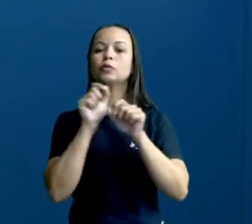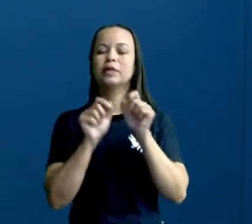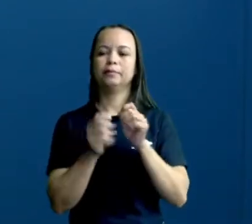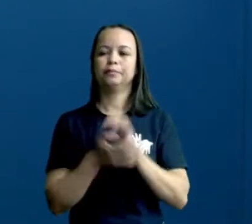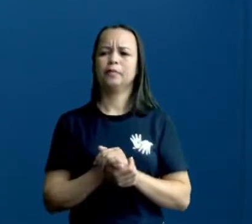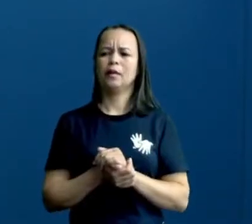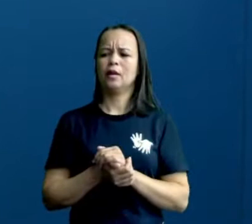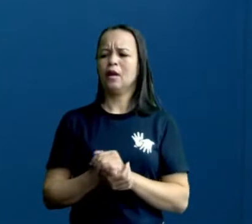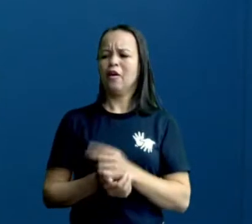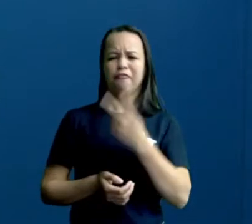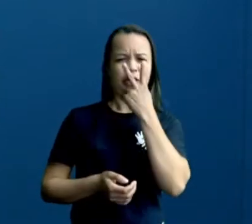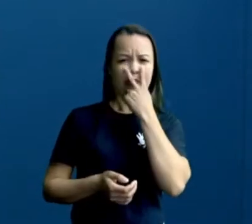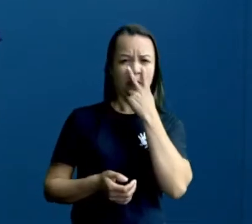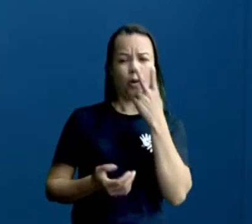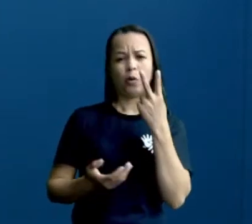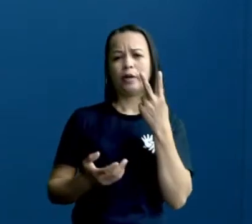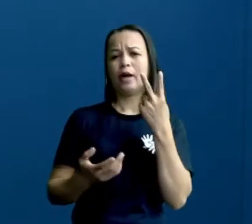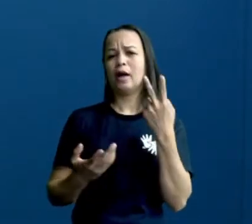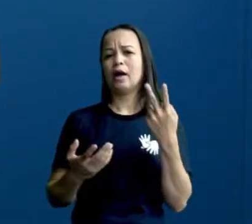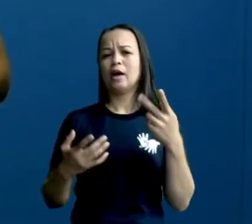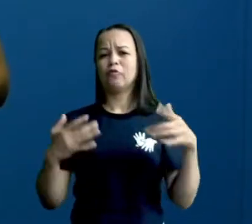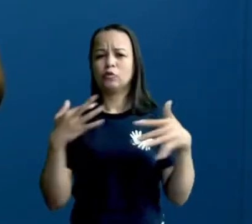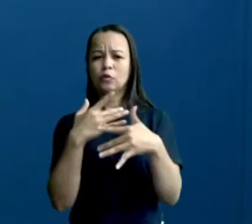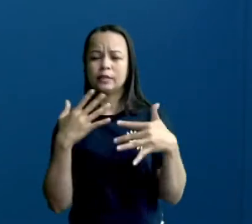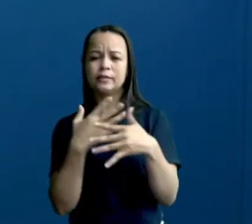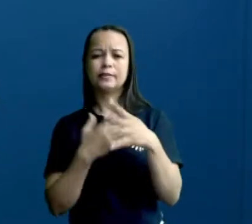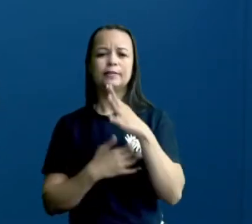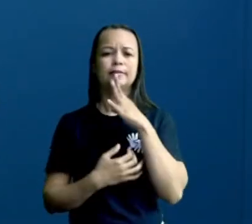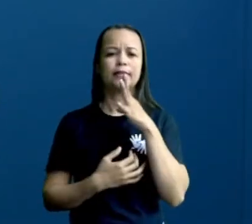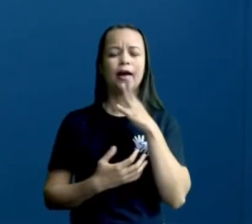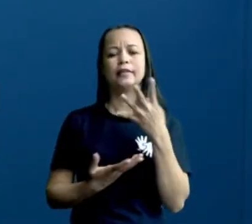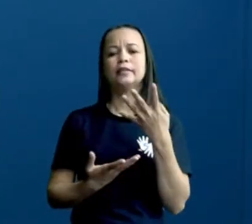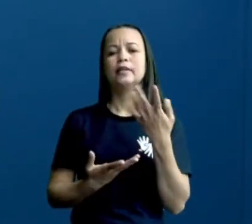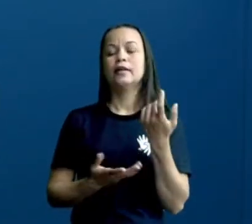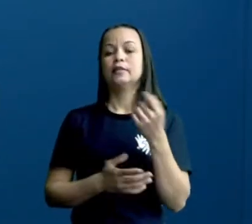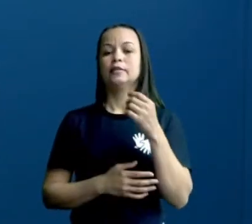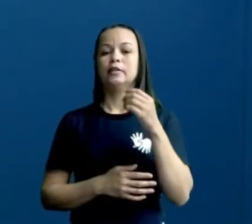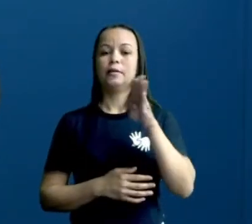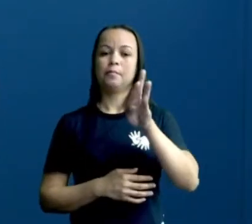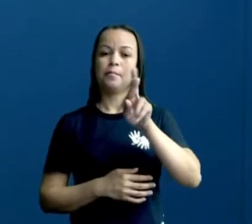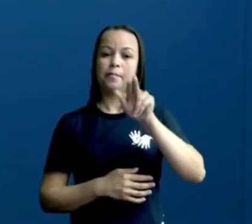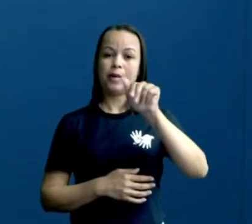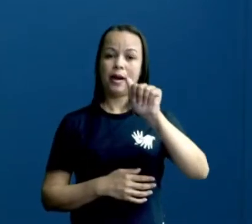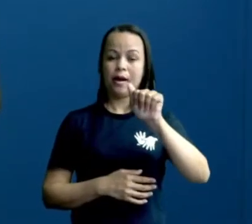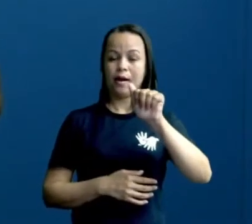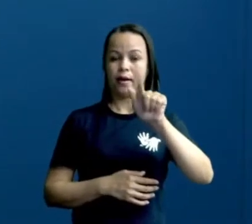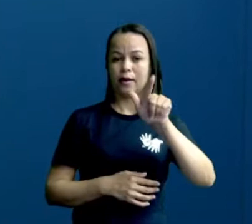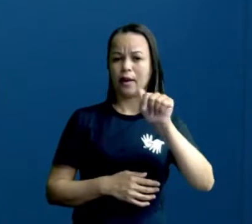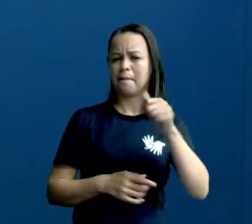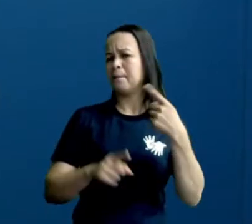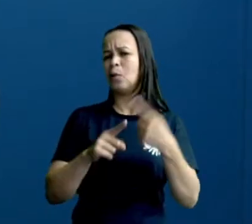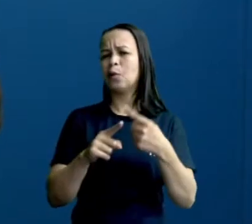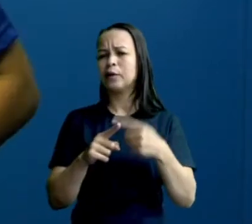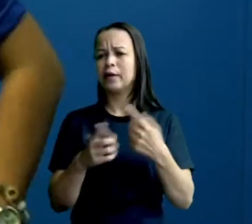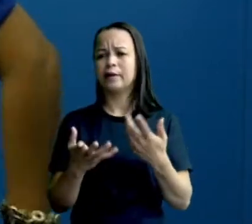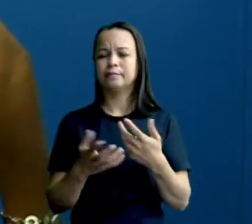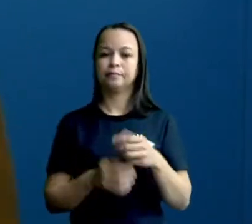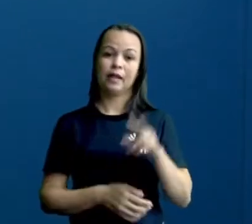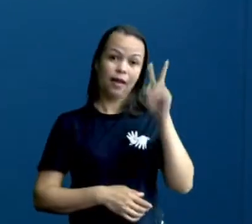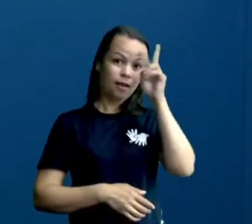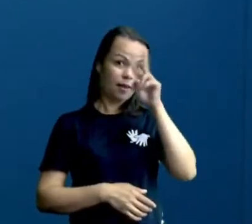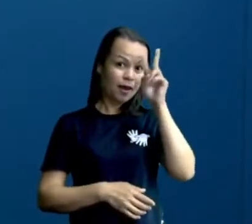também ficou conhecida como Cidade do Braga? Lembra que Diogo de Braga, certo? Aquele colonizador que veio lá do Cabo